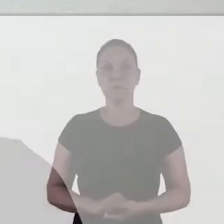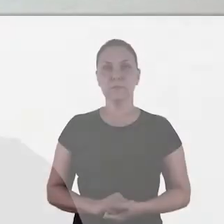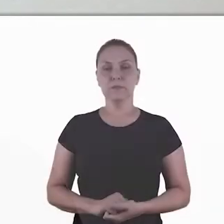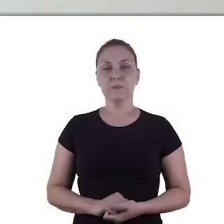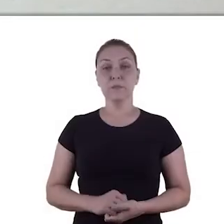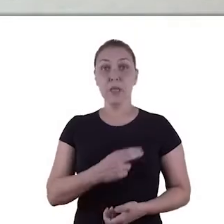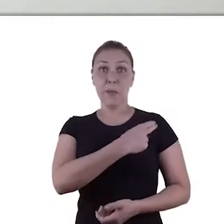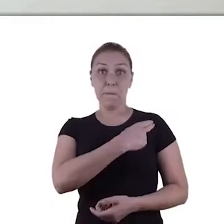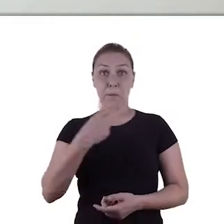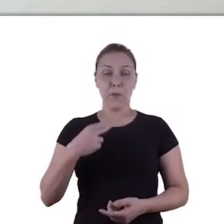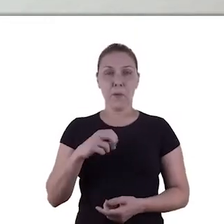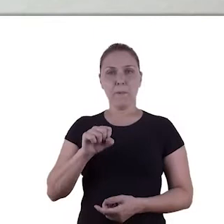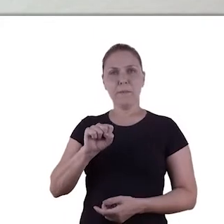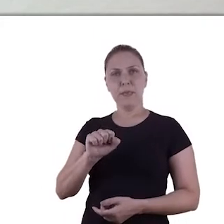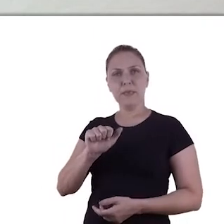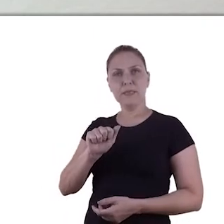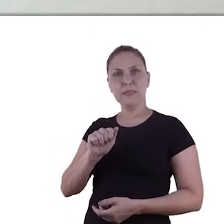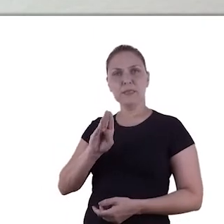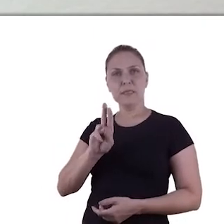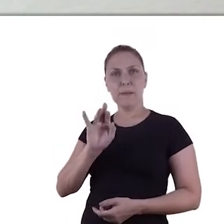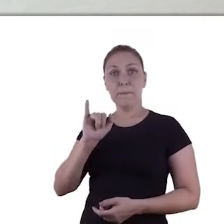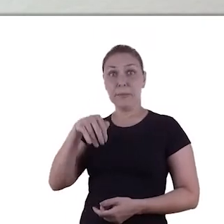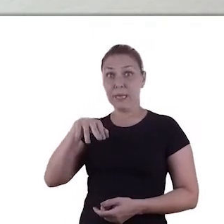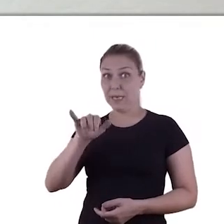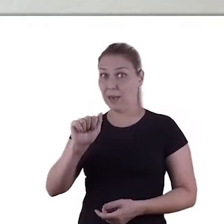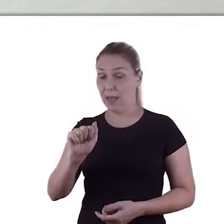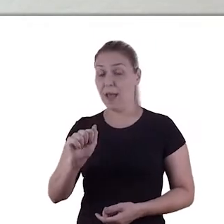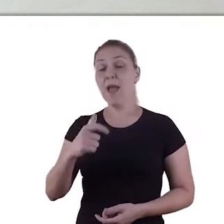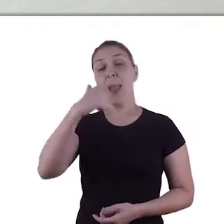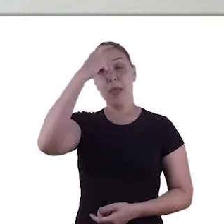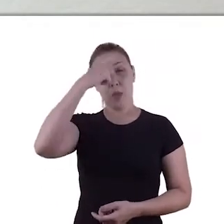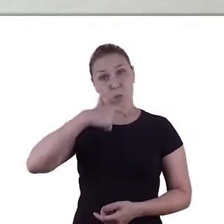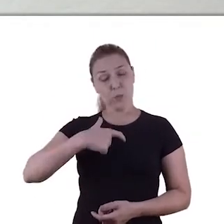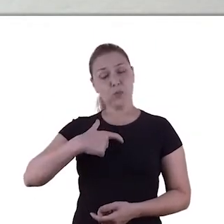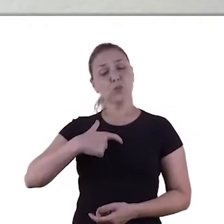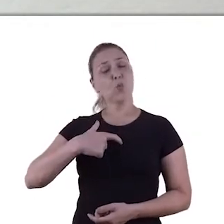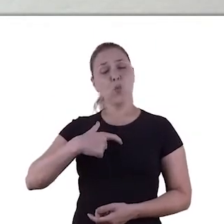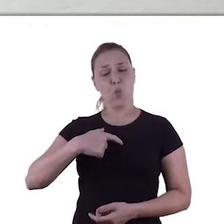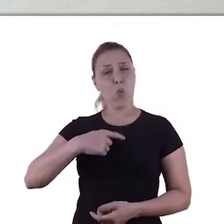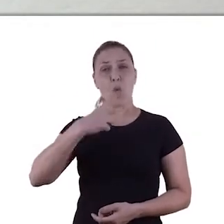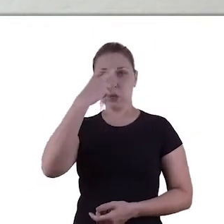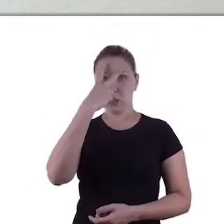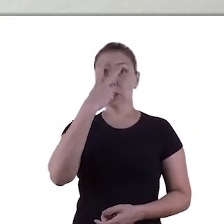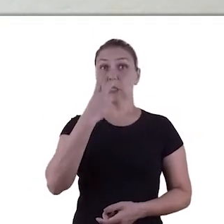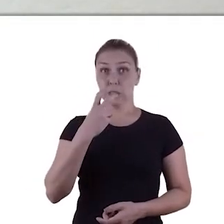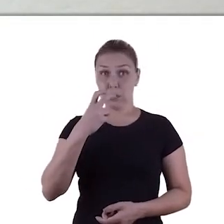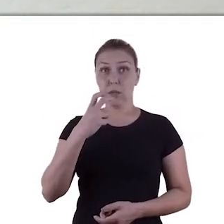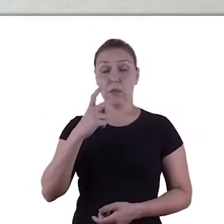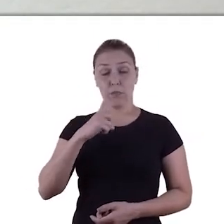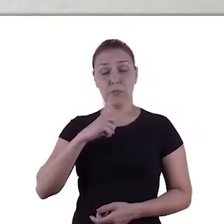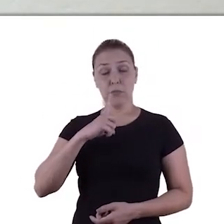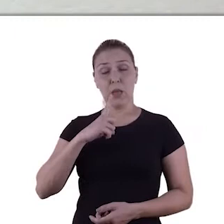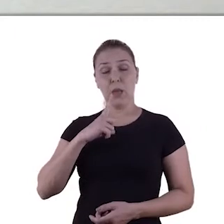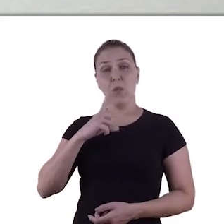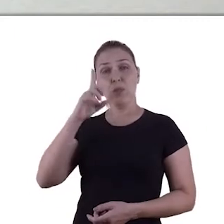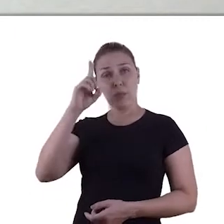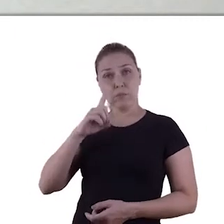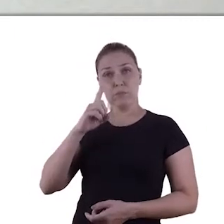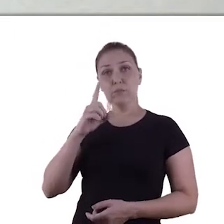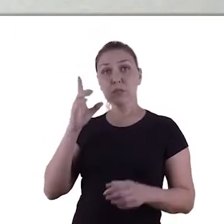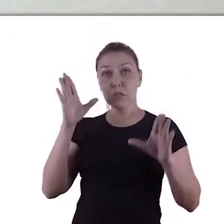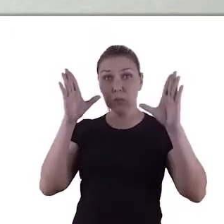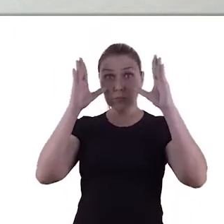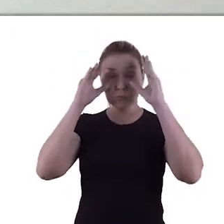Meu nome é Sabrina Mangri de Assunção, sou pessoa com deficiência visual.